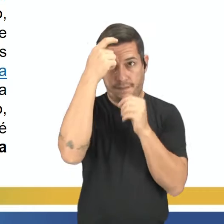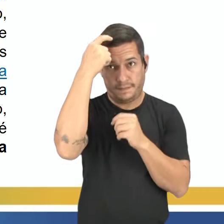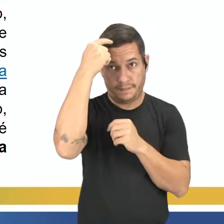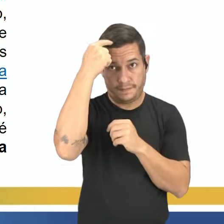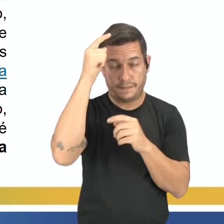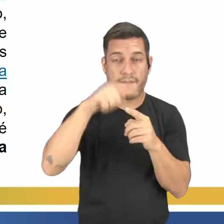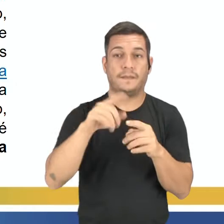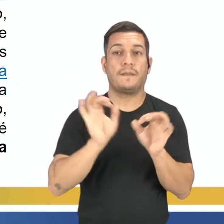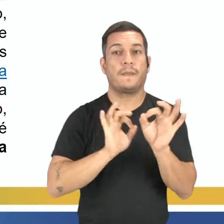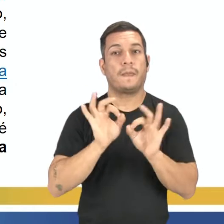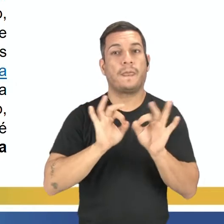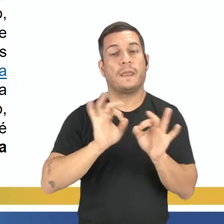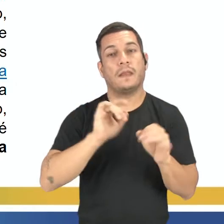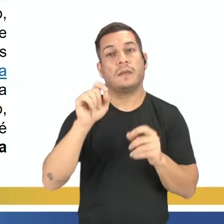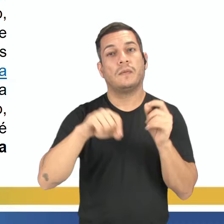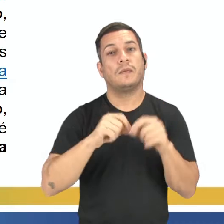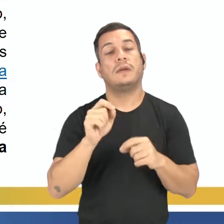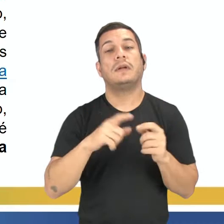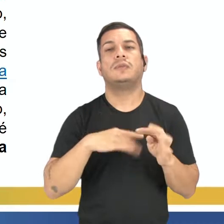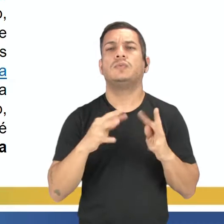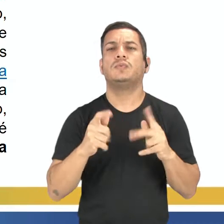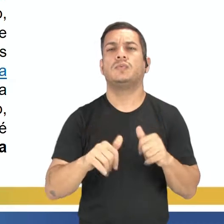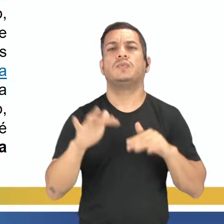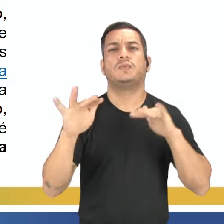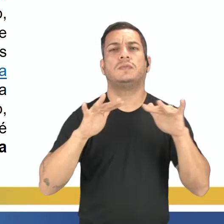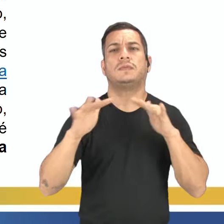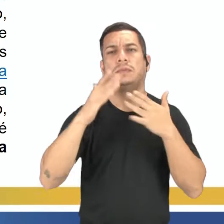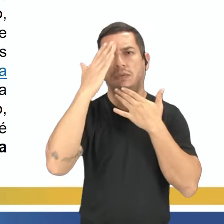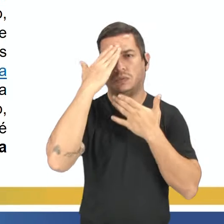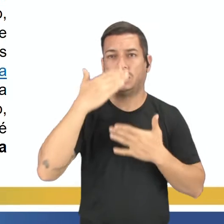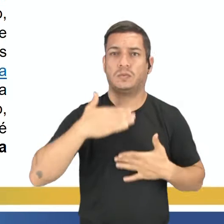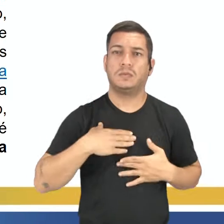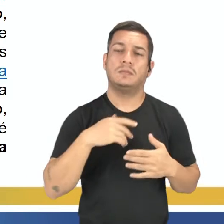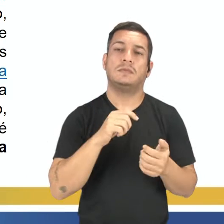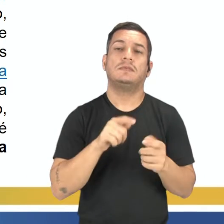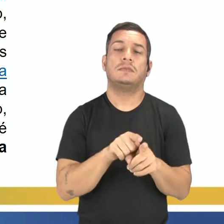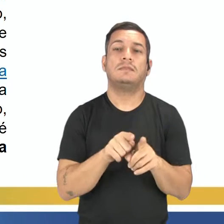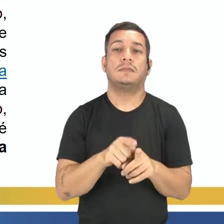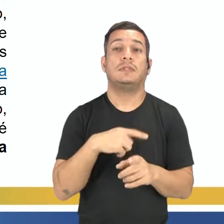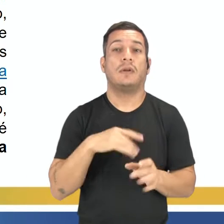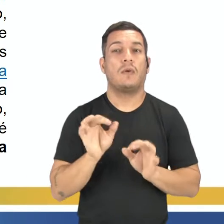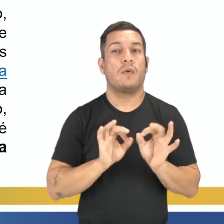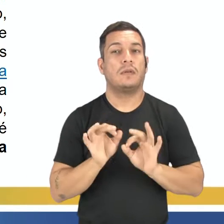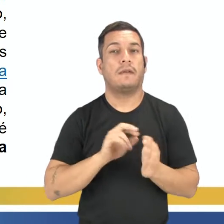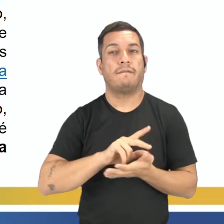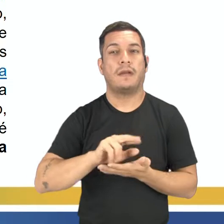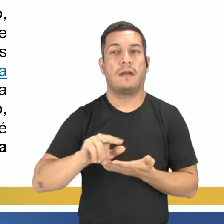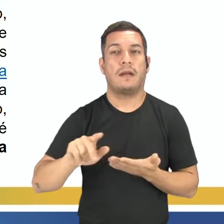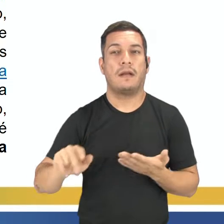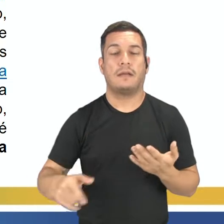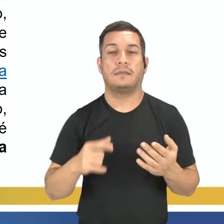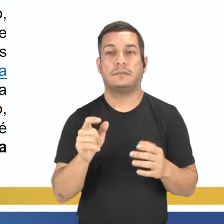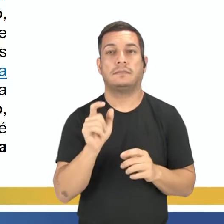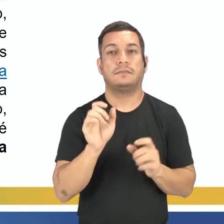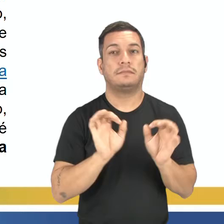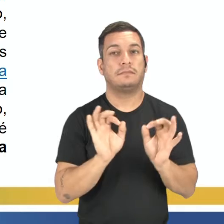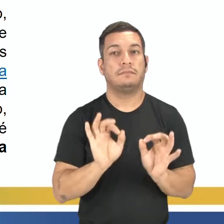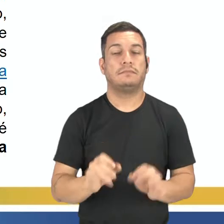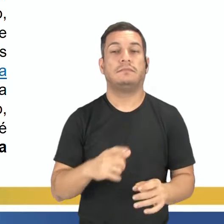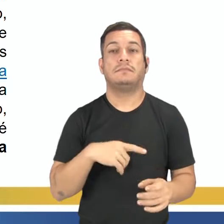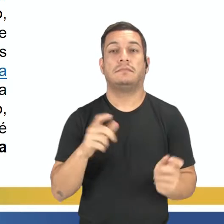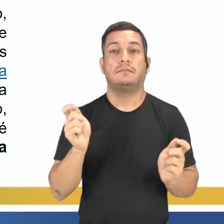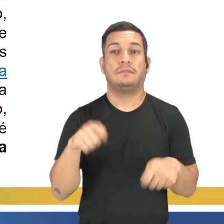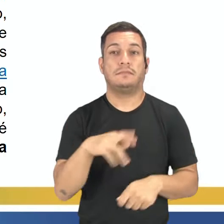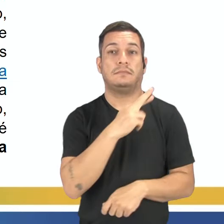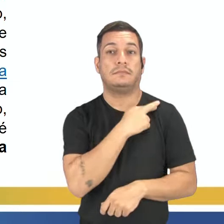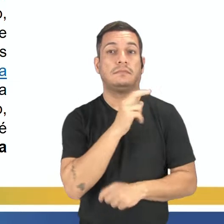Então ele coordena e regula todas as atividades corporais. E ele é formado também por vários órgãos que têm a função de